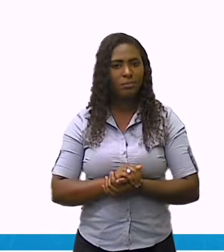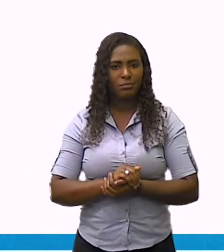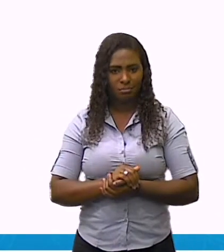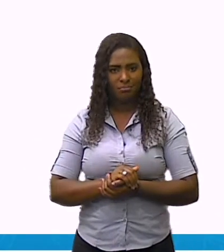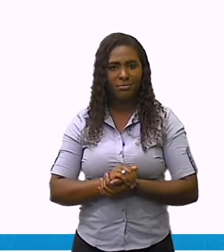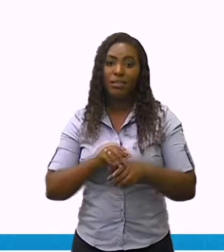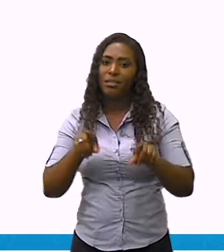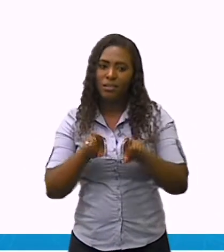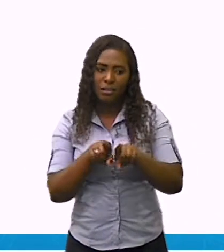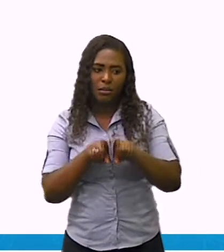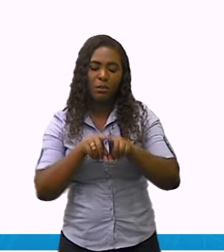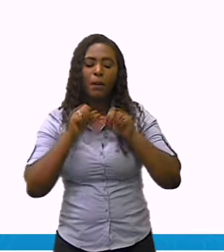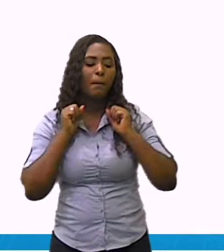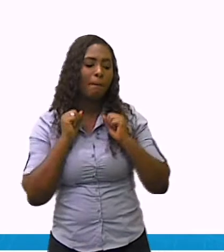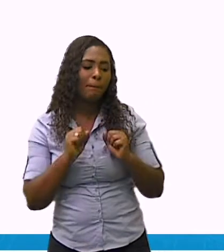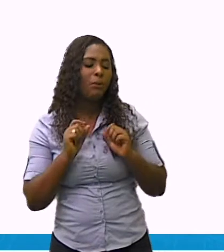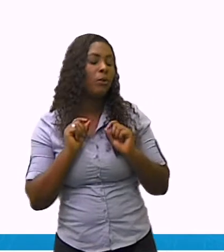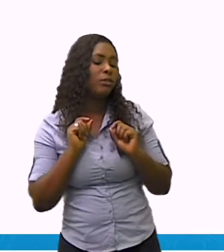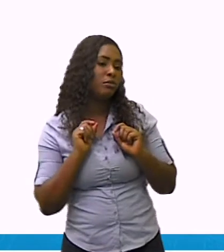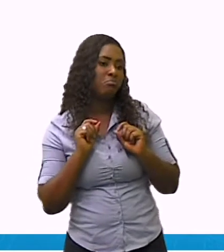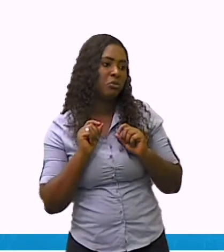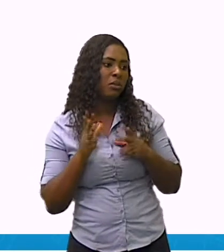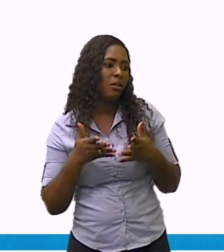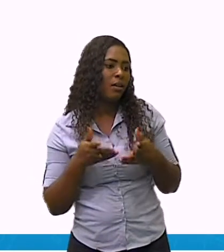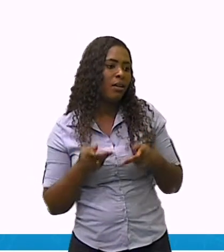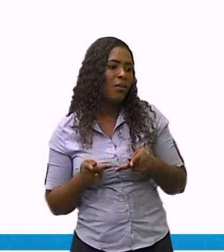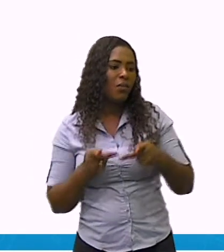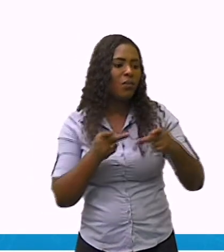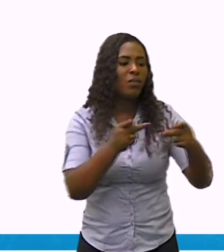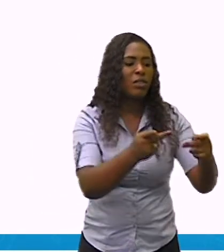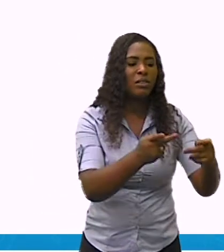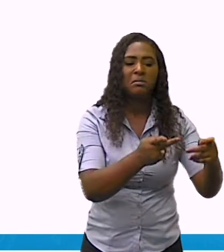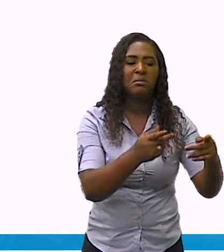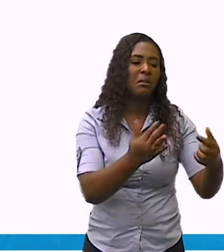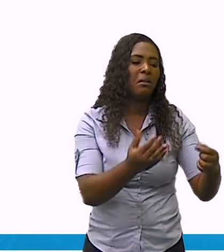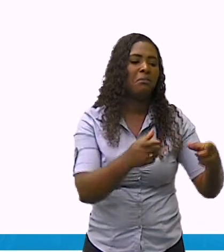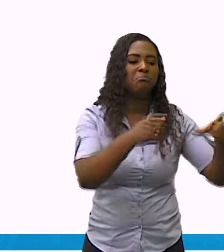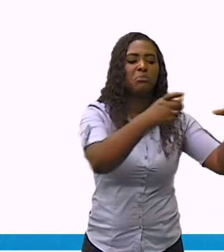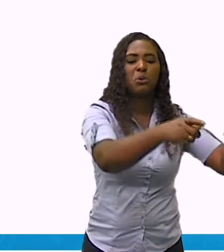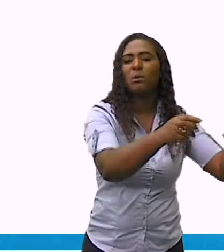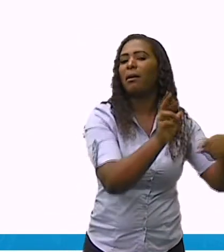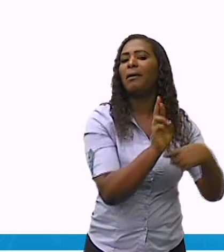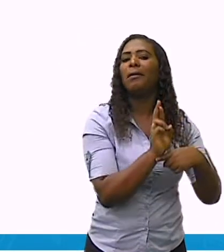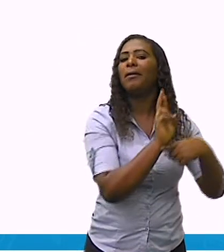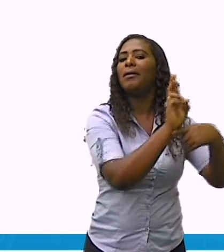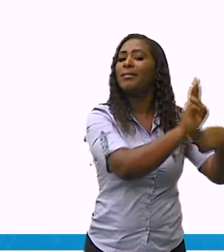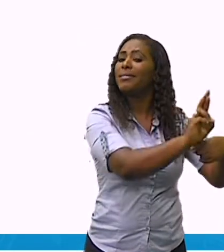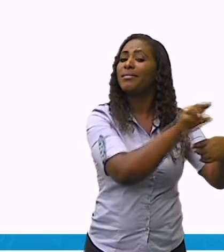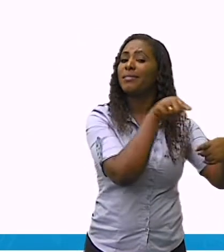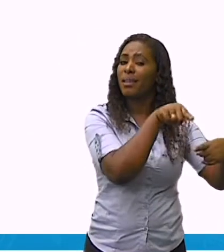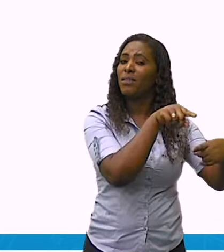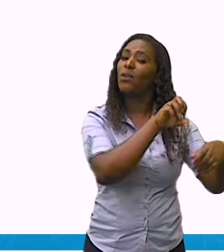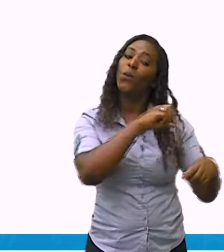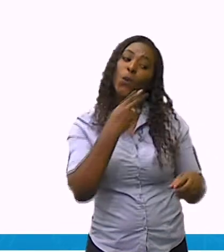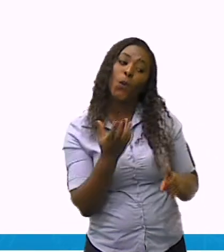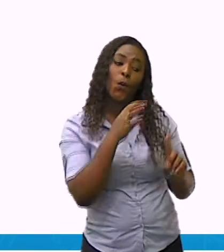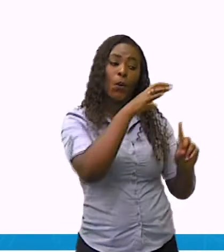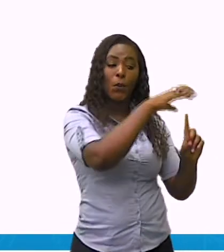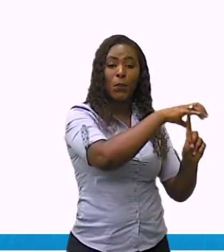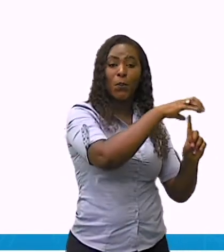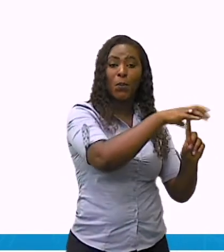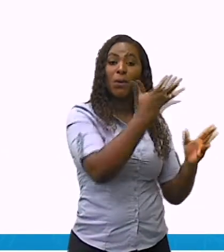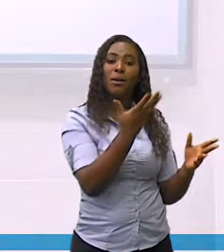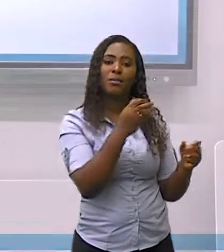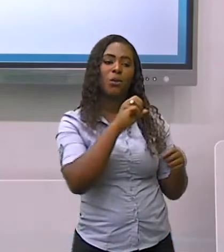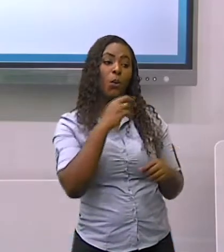de frequentar espaços de lazer e conservação, como, por exemplo, os parques, as